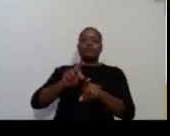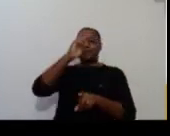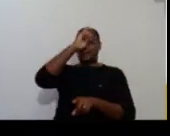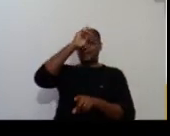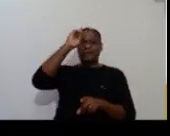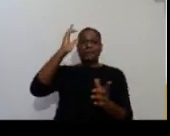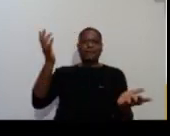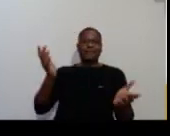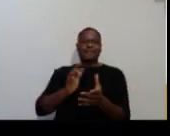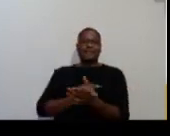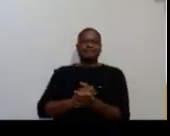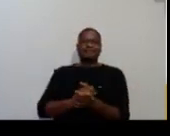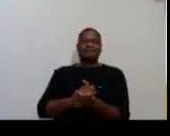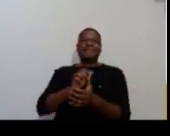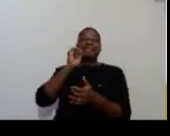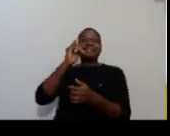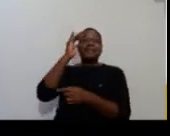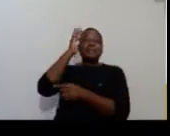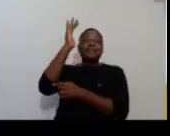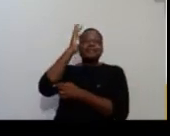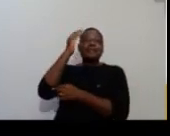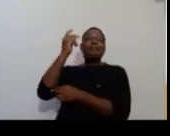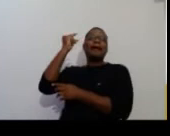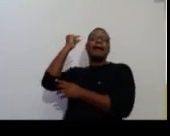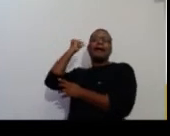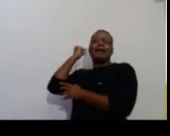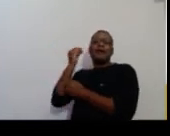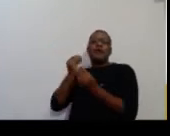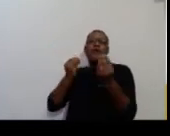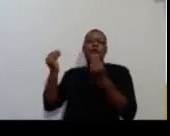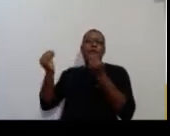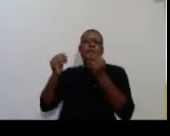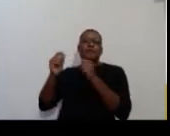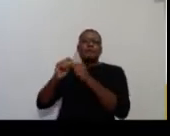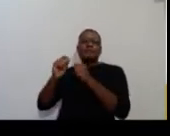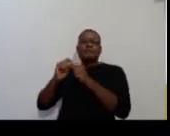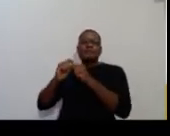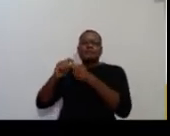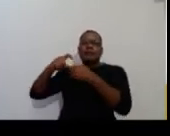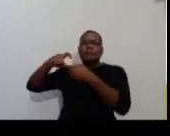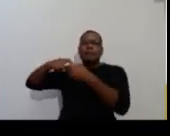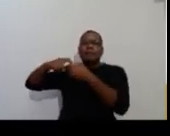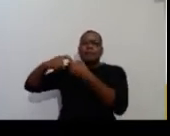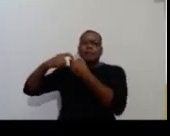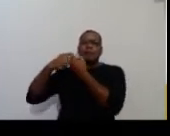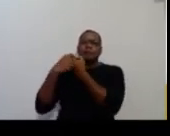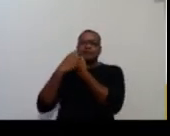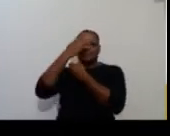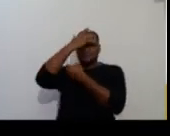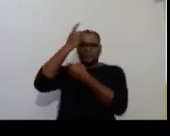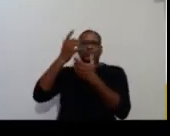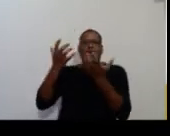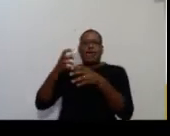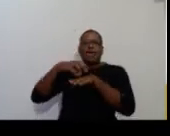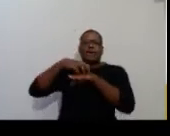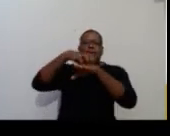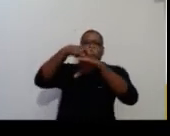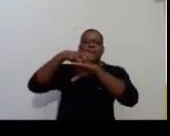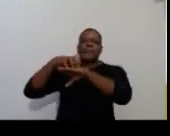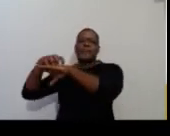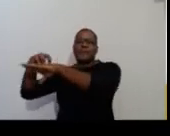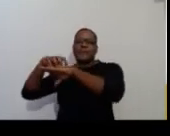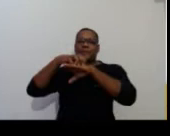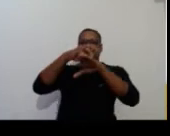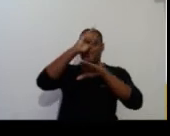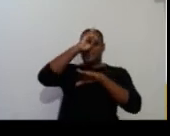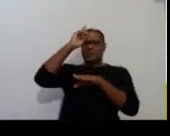imaginou que alguém ia pensar em montar uma plataforma onde juntasse todo mundo que quisesse dirigir com todo mundo que quisesse ser, né,